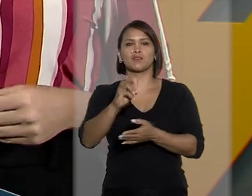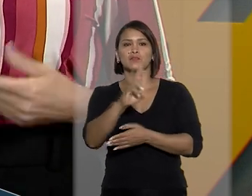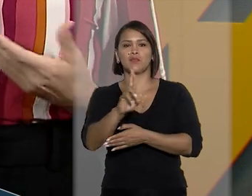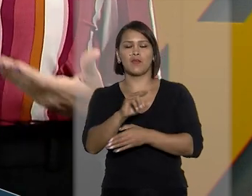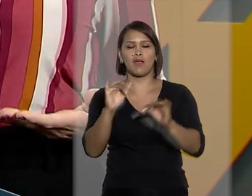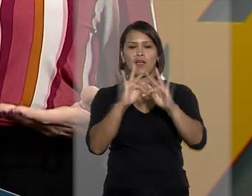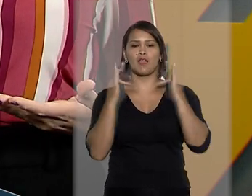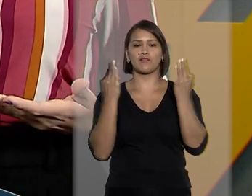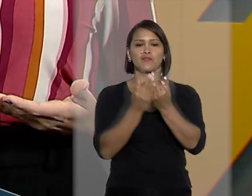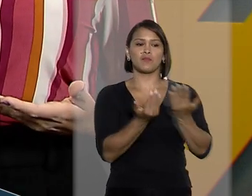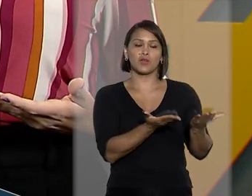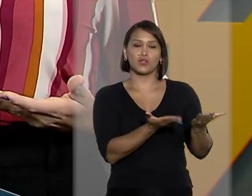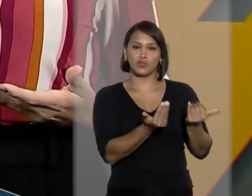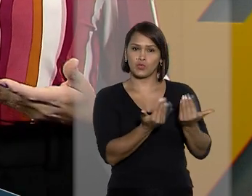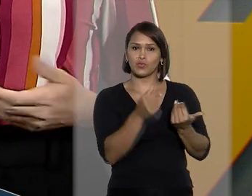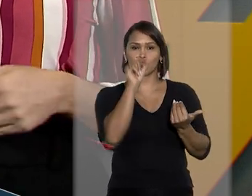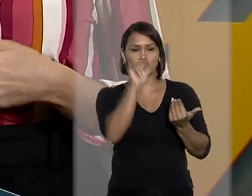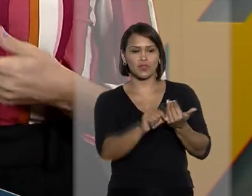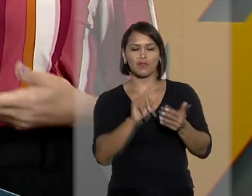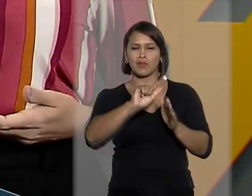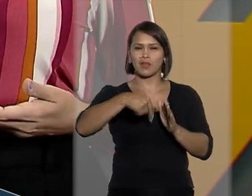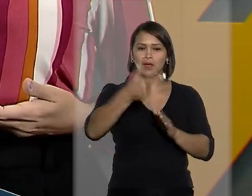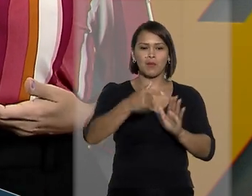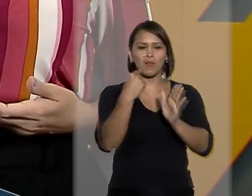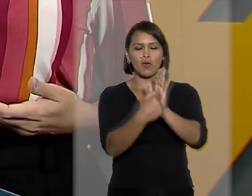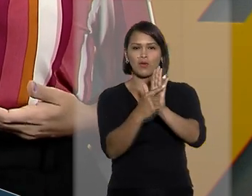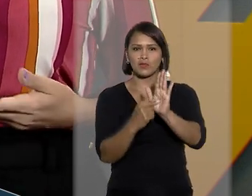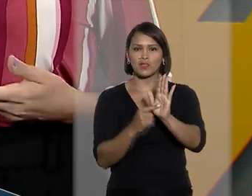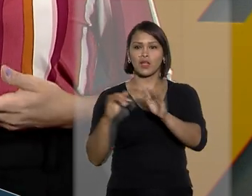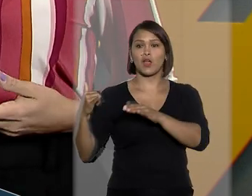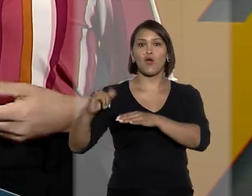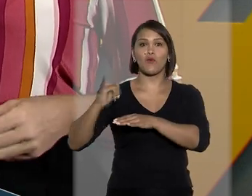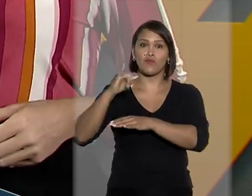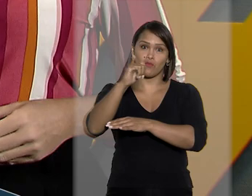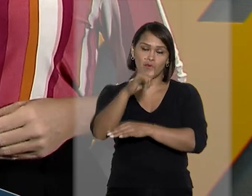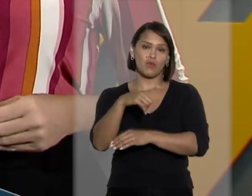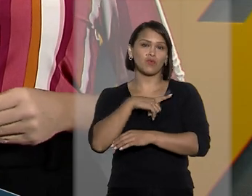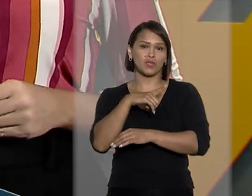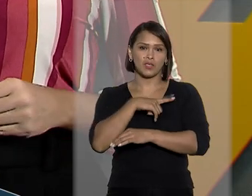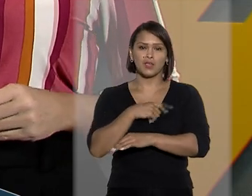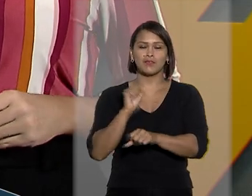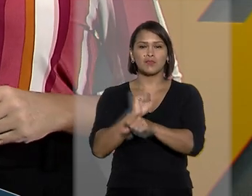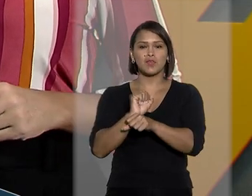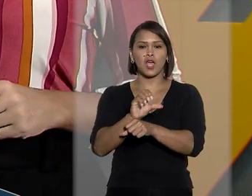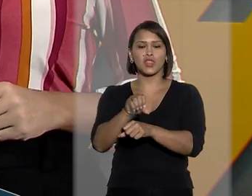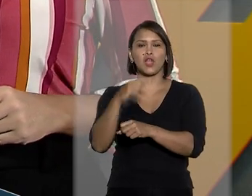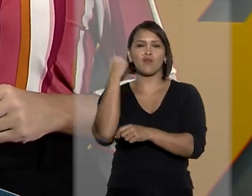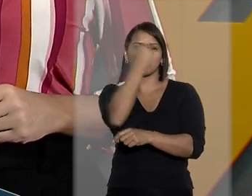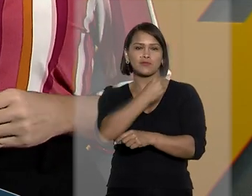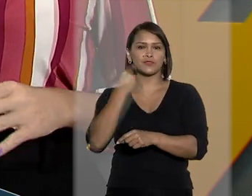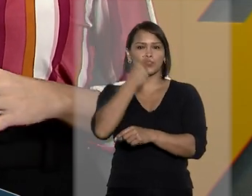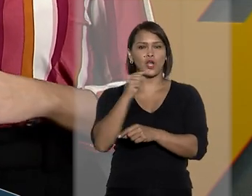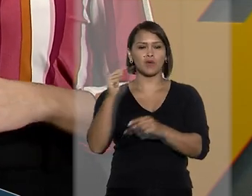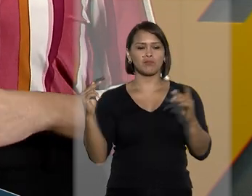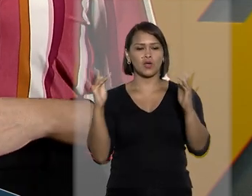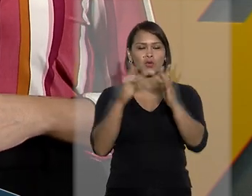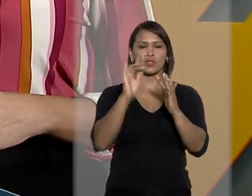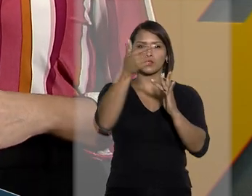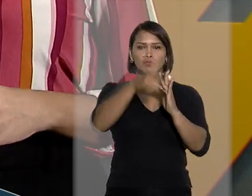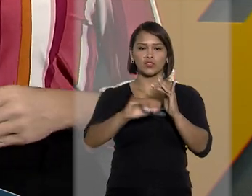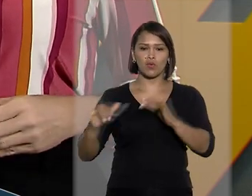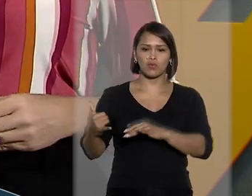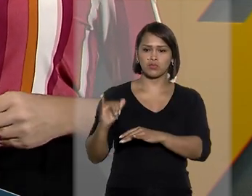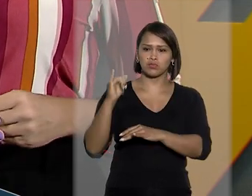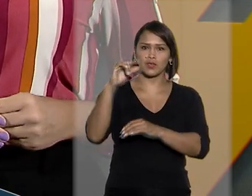R$10 mil a família de um adolescente que, após o cancelamento de um voo, teve de esperar 9 horas por uma